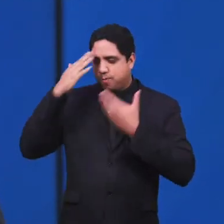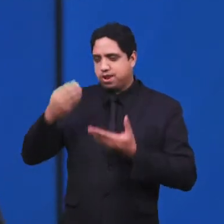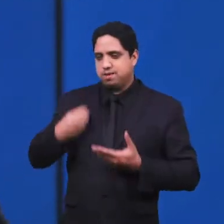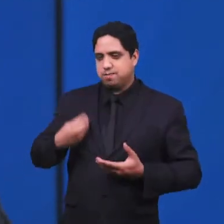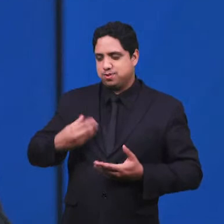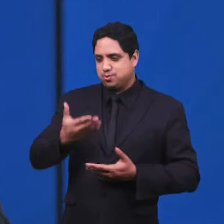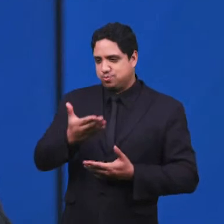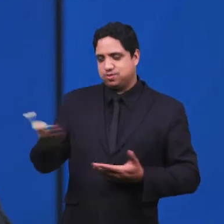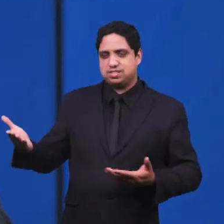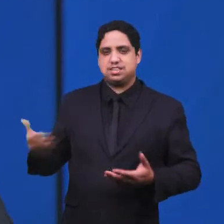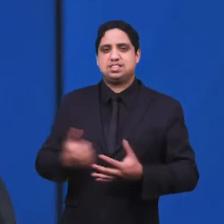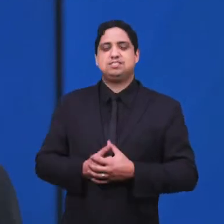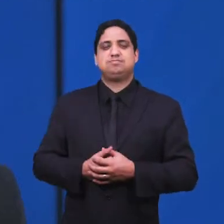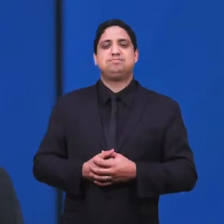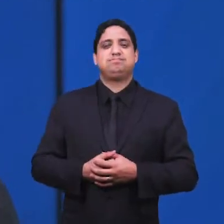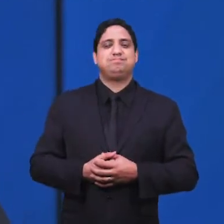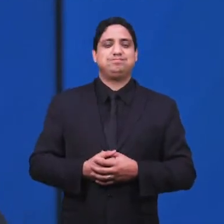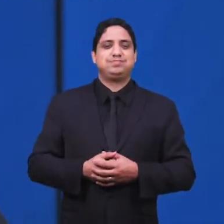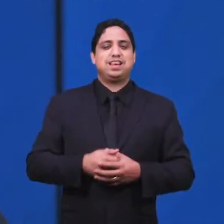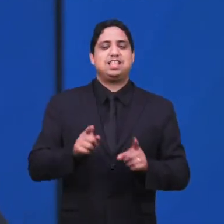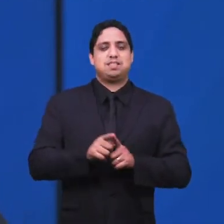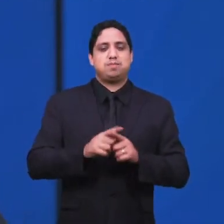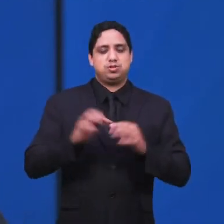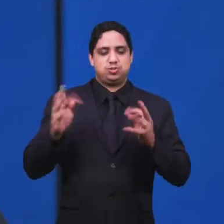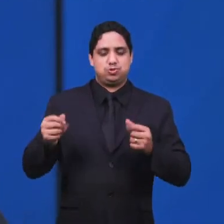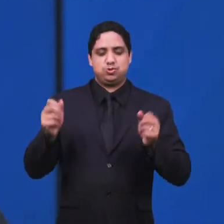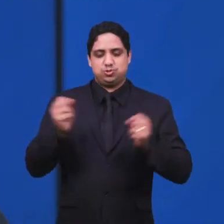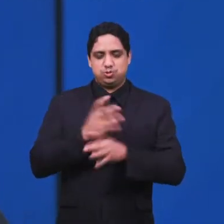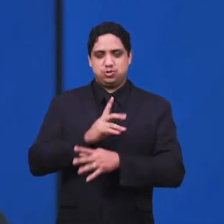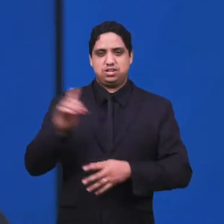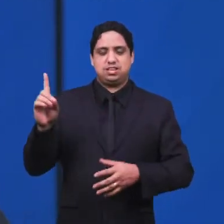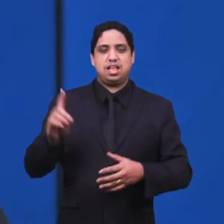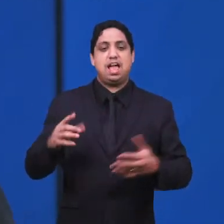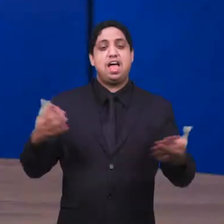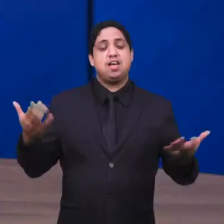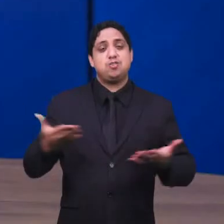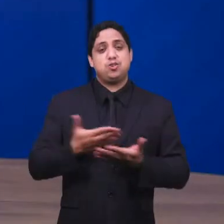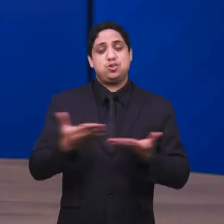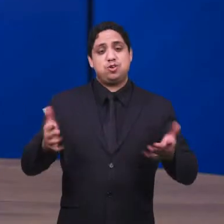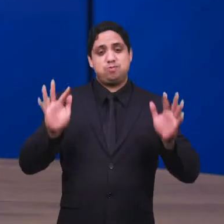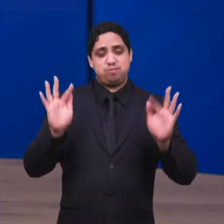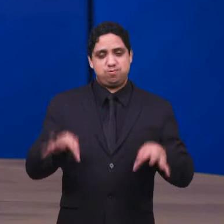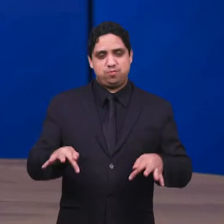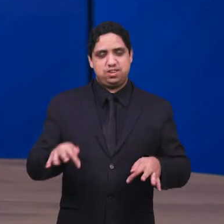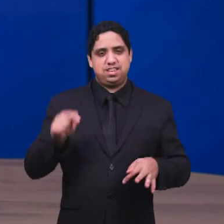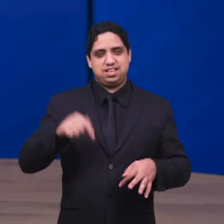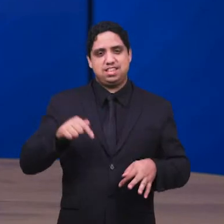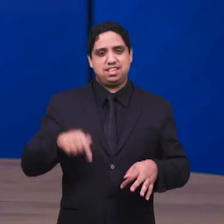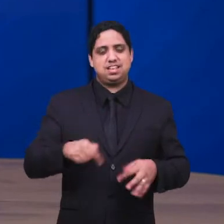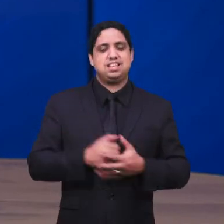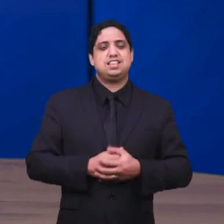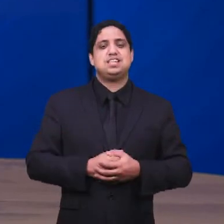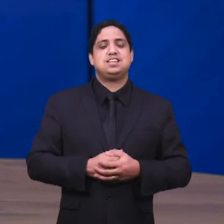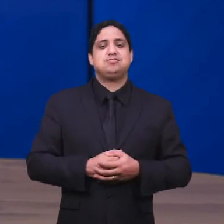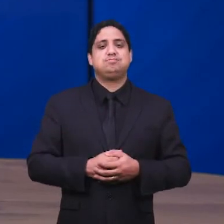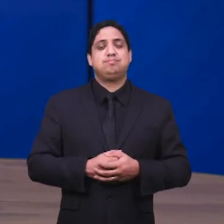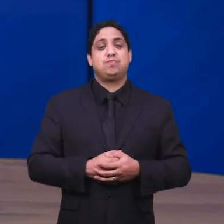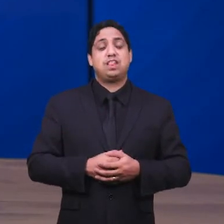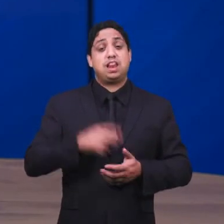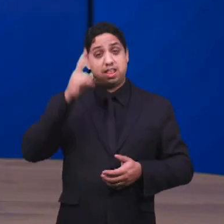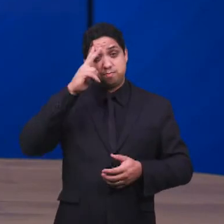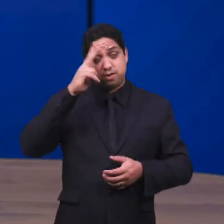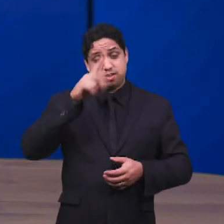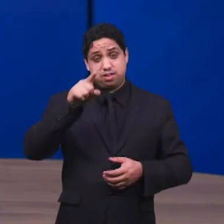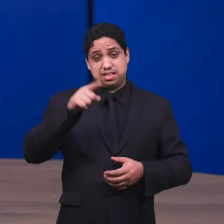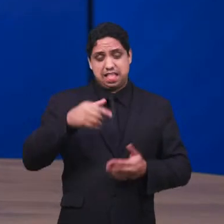pela participação de vocês e a participação dos demais irmãos. Glória a Deus. Assim, irmãos, chegamos ao final da nossa programação de hoje